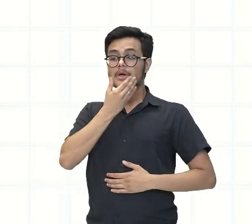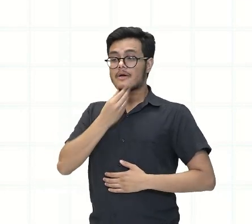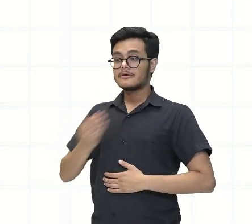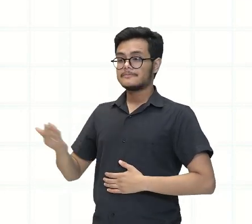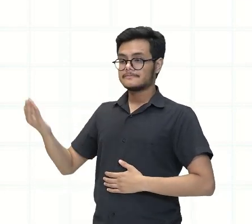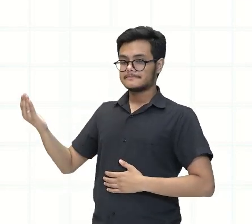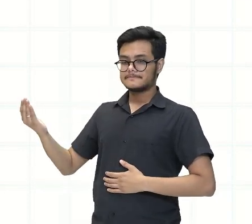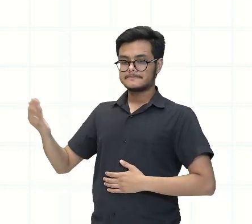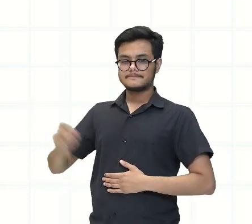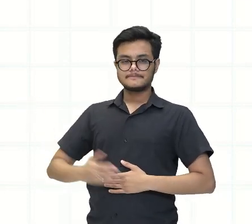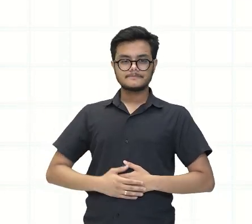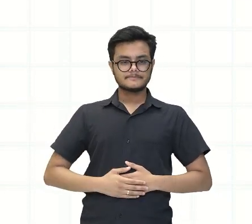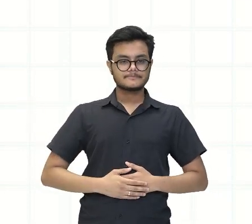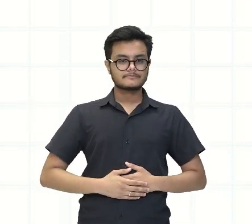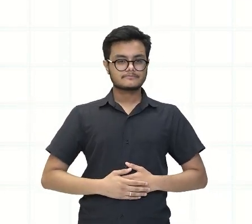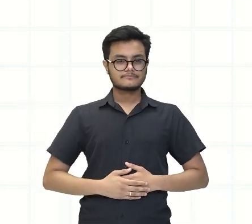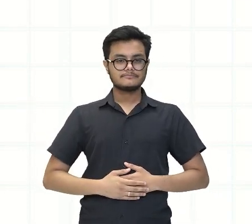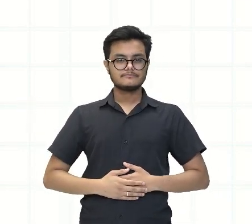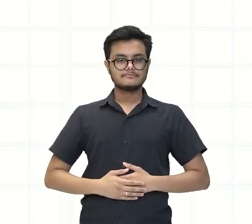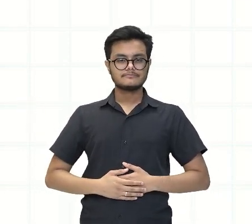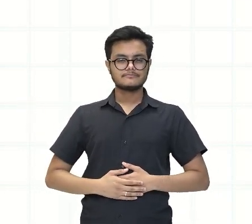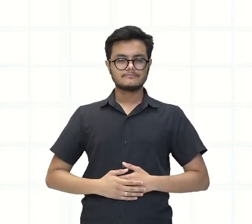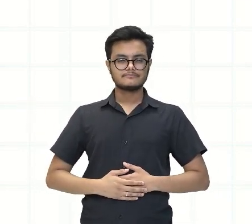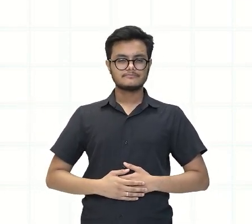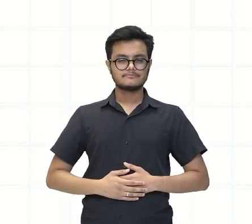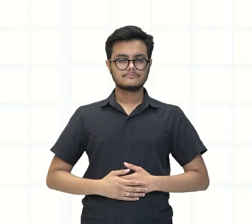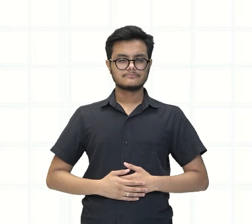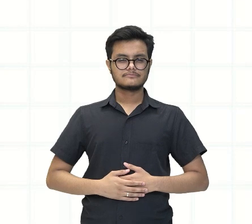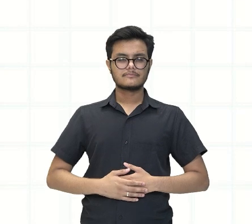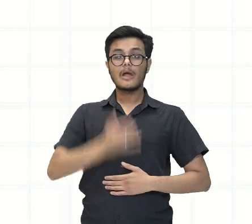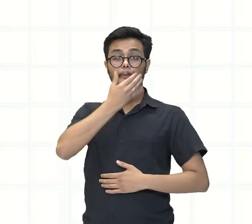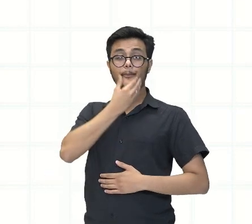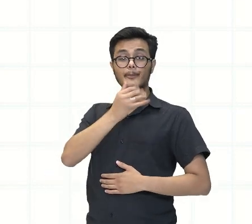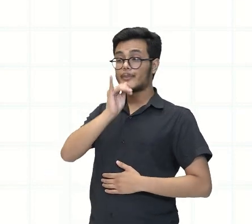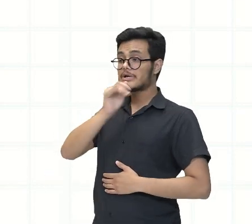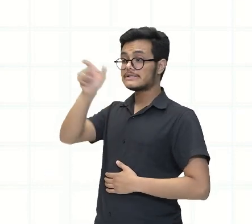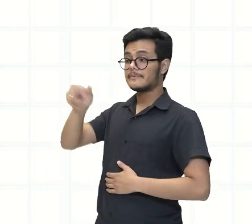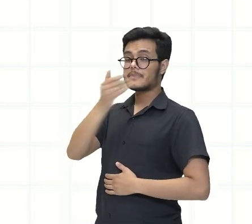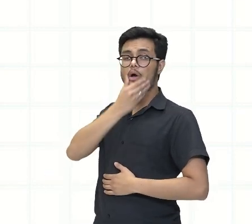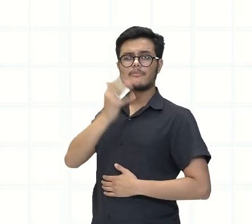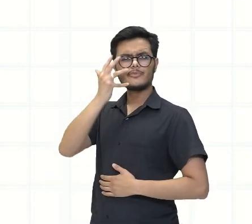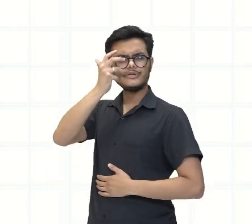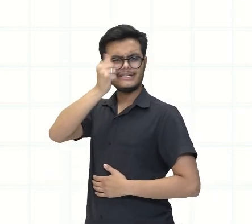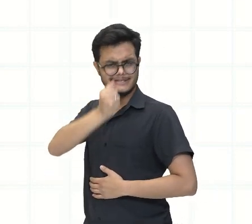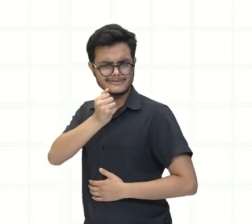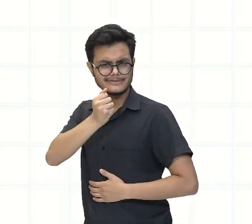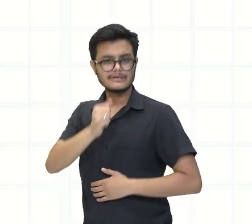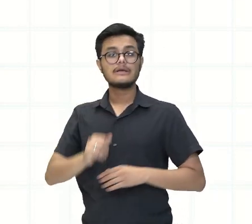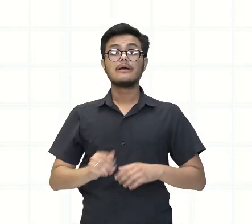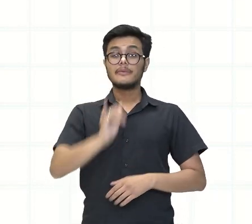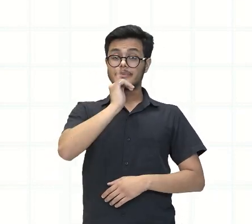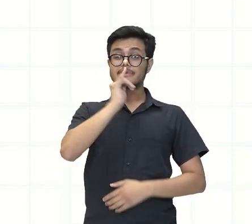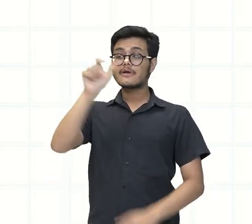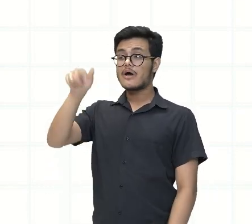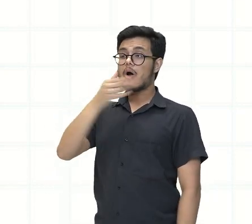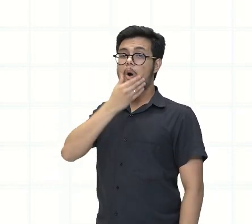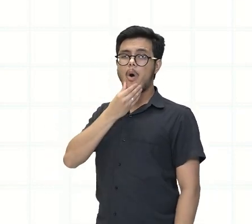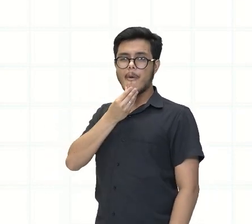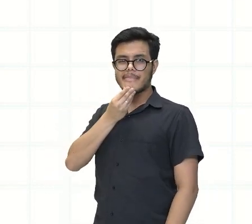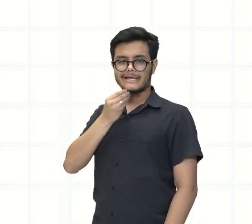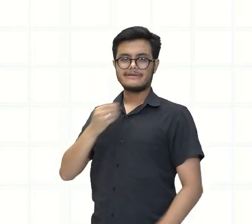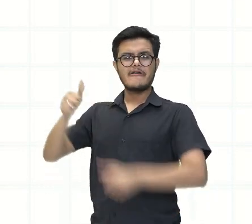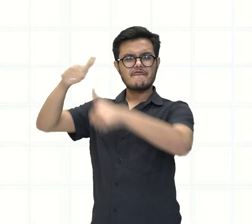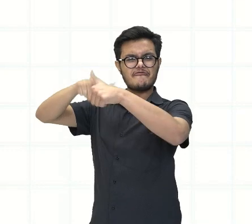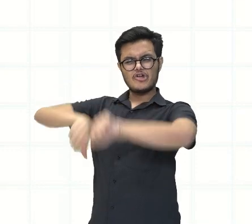bonito. A ação é mais importante. João ficou morando com a avó. Aí, o ato de ficar morando,